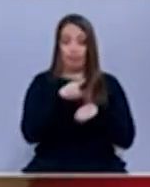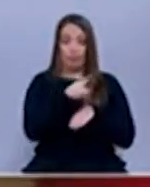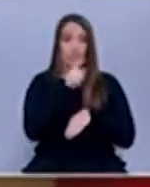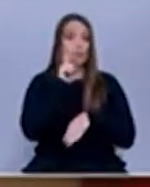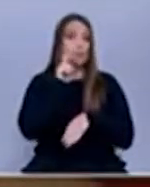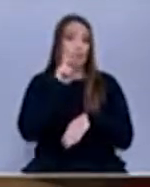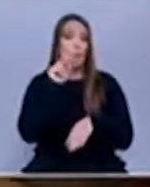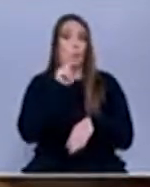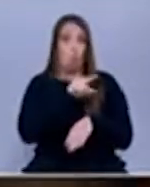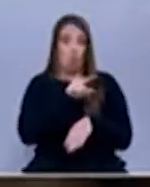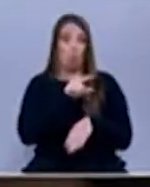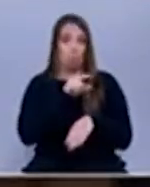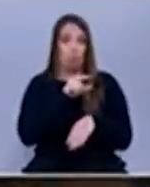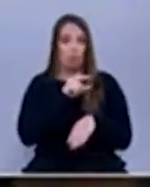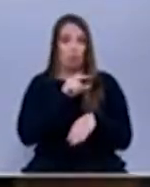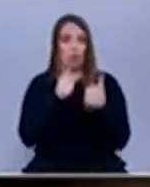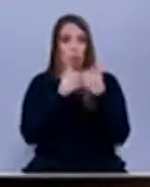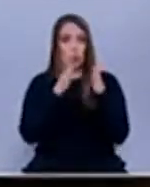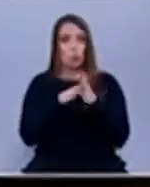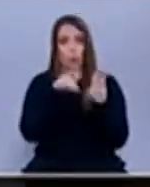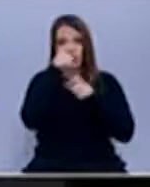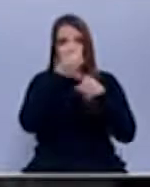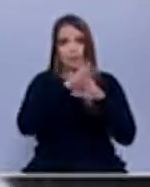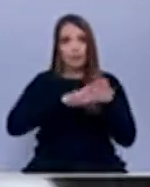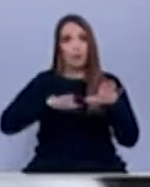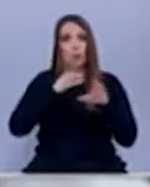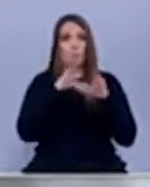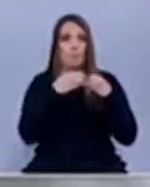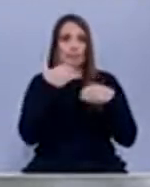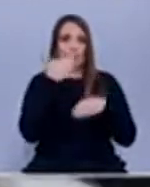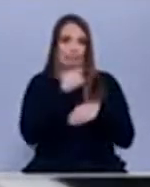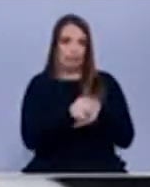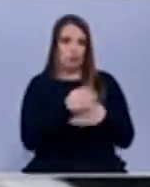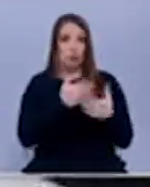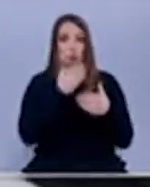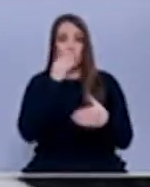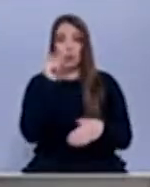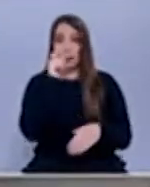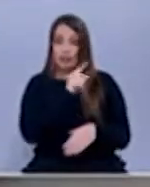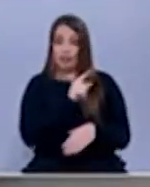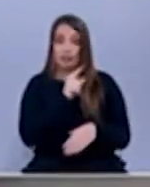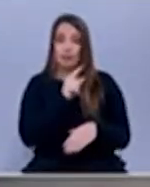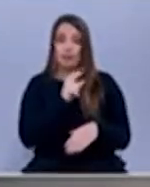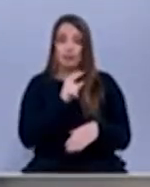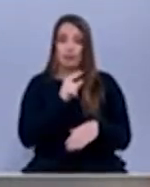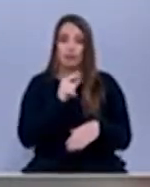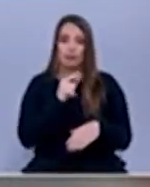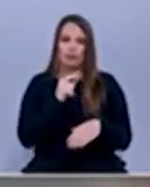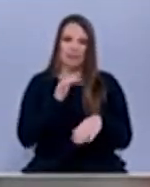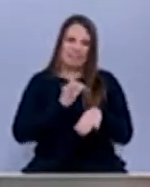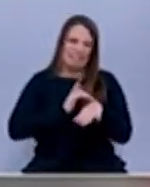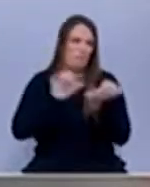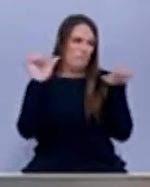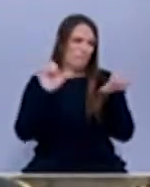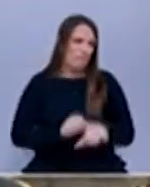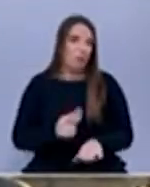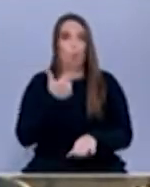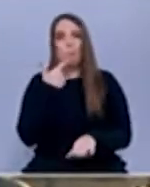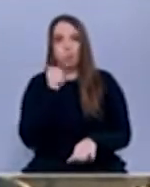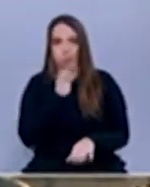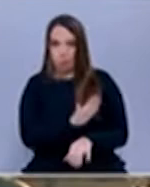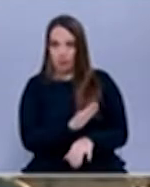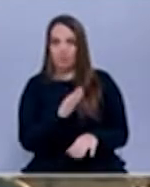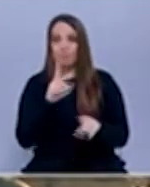imunidade pode ser usada em todas as pessoas nessa faixa etária, exceto aquelas que são extremamente vulneráveis. Já